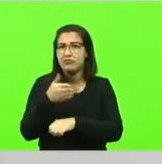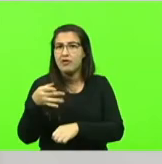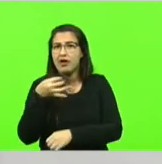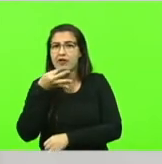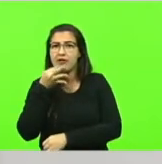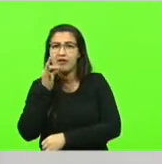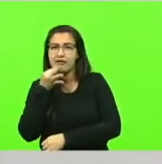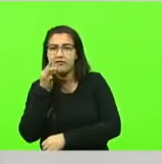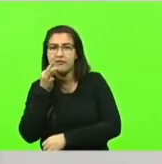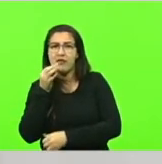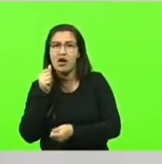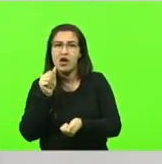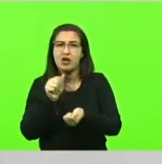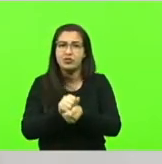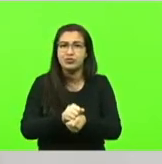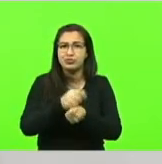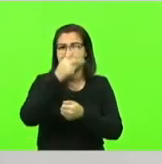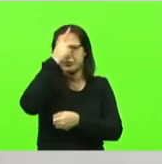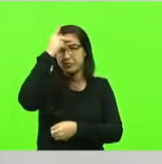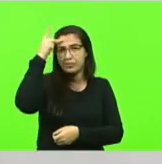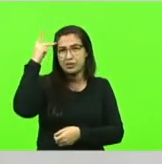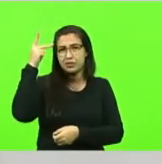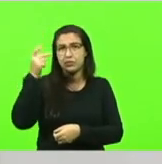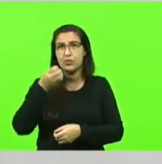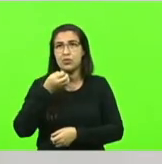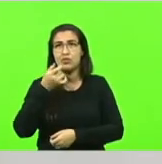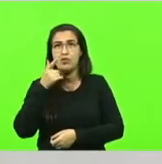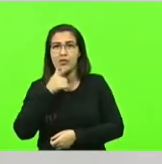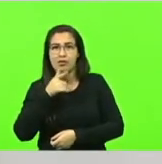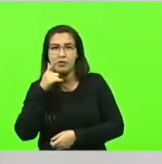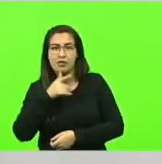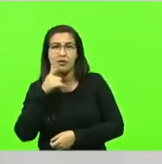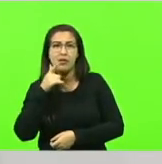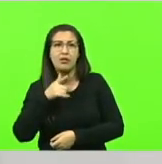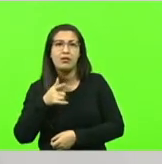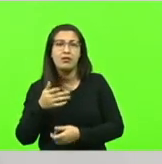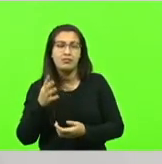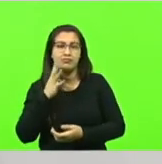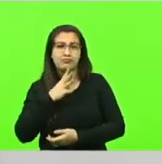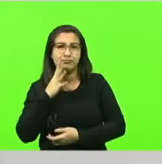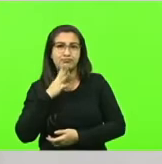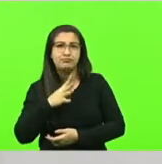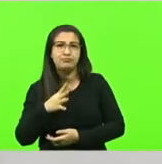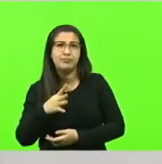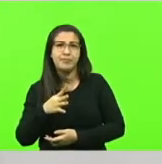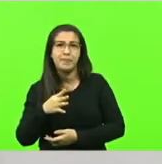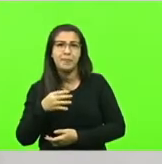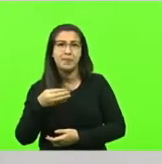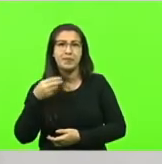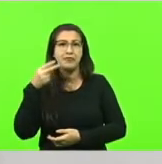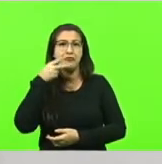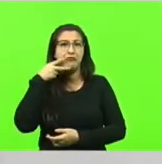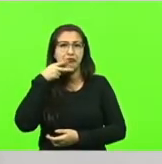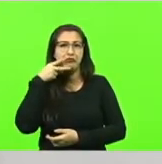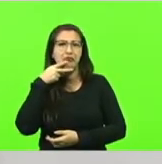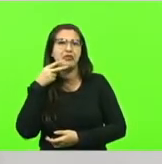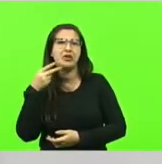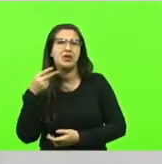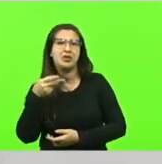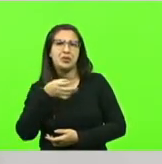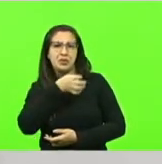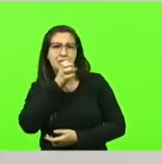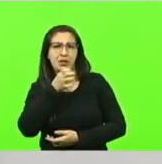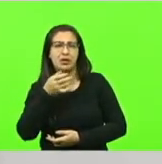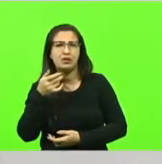que bom, que legal, é muito bem-vindo. Tu toma vinho de qualidade, de altitude, é muito bom, mas pague. Não faça